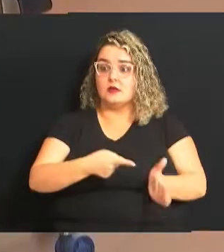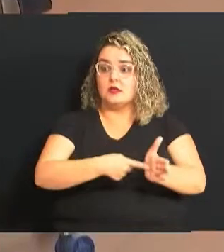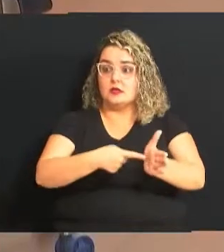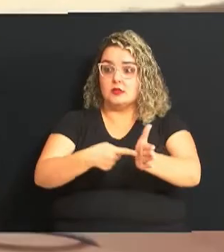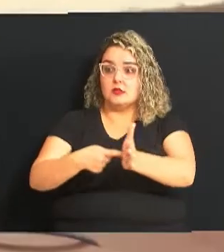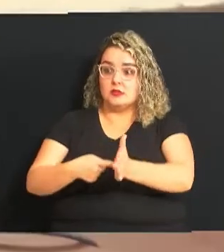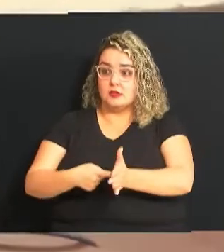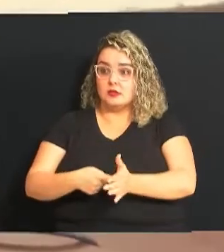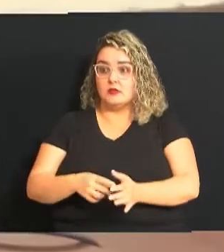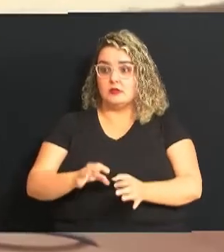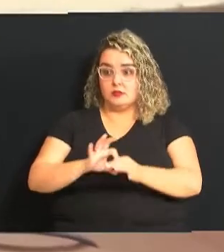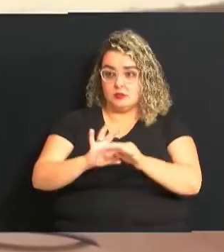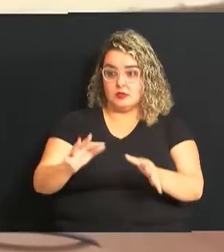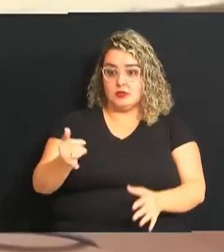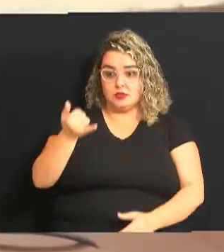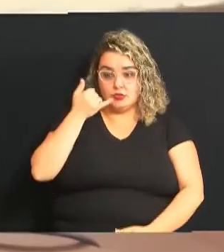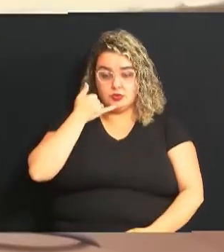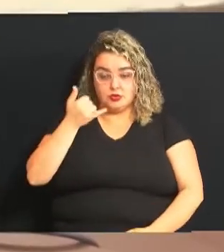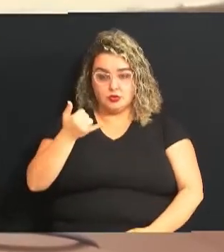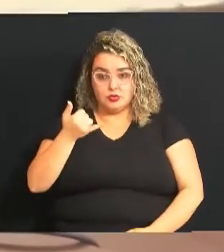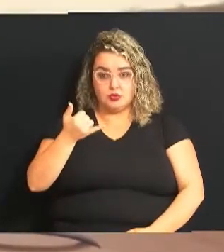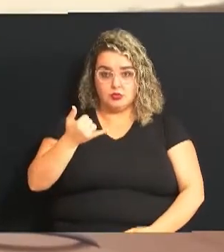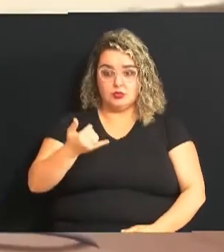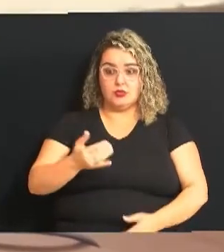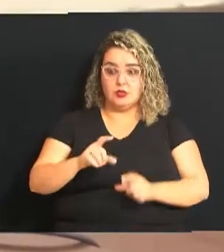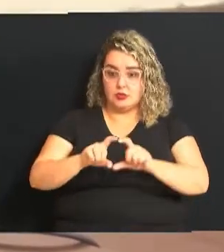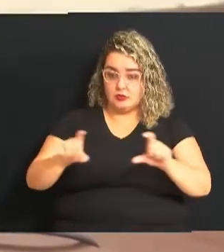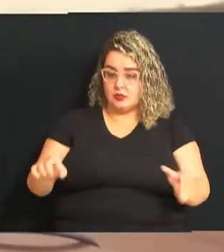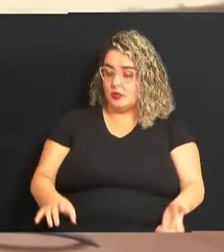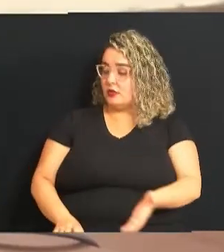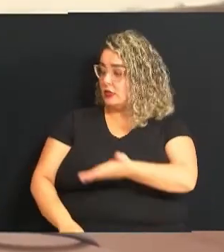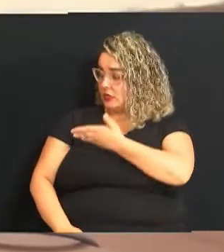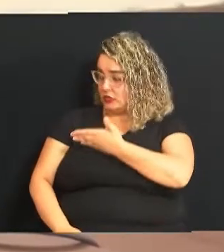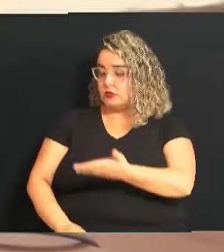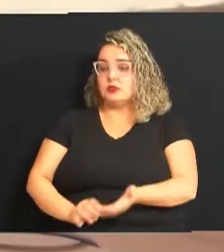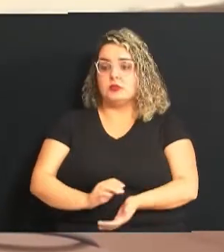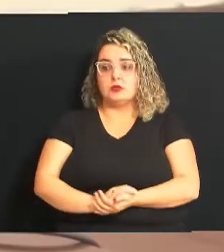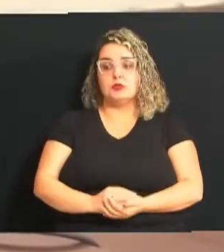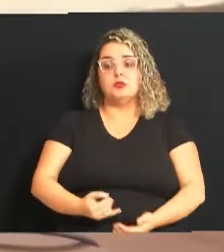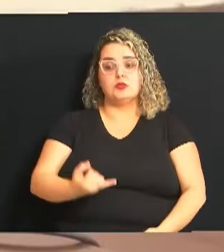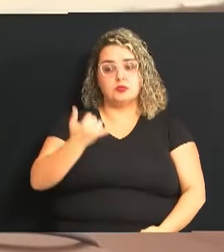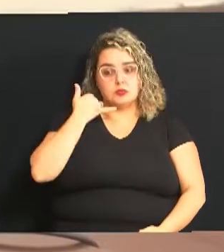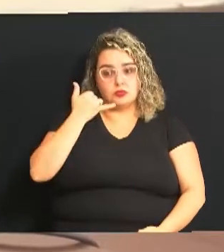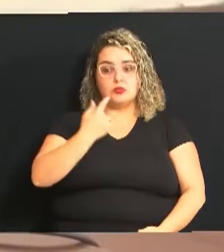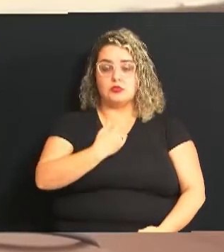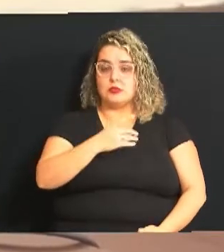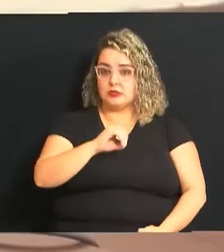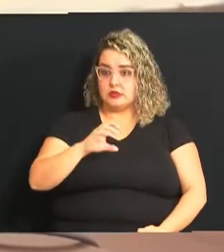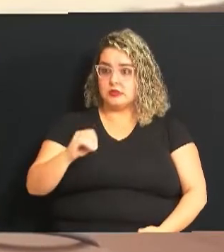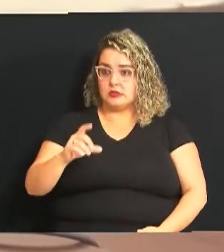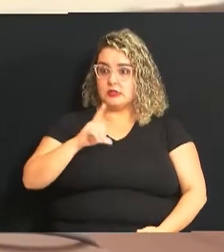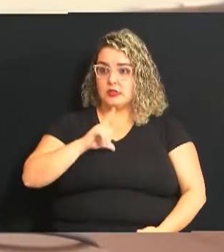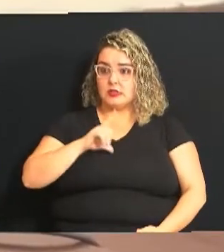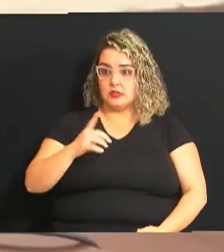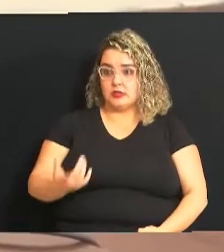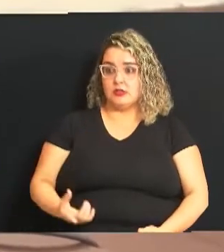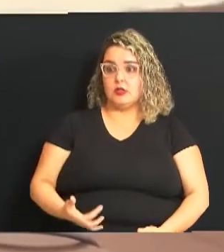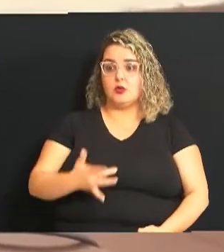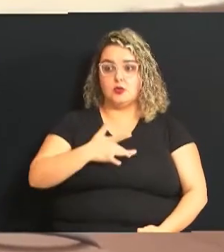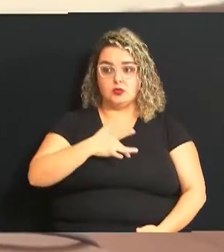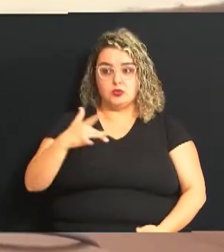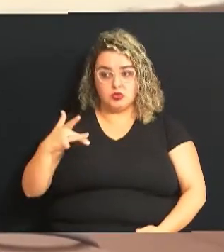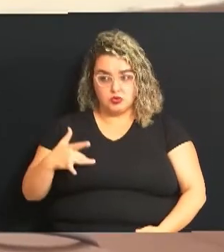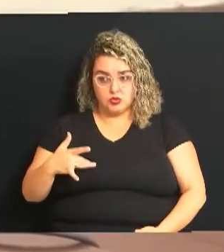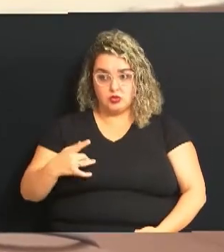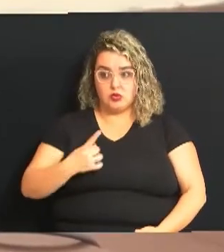olha, eu vou deixar alguns telefones que aparecem aí no seu vídeo. Além do Disque 100, alguns canais nós temos com o Disque Saúde, que é um